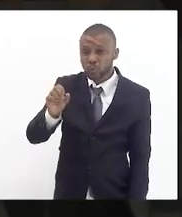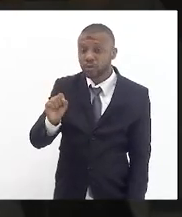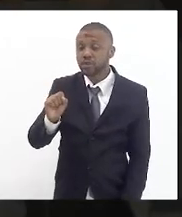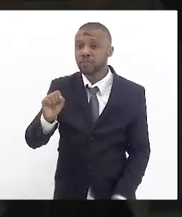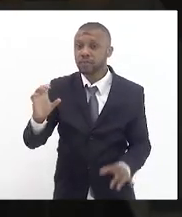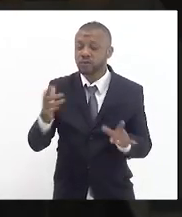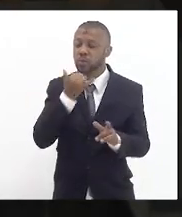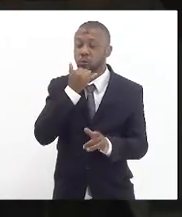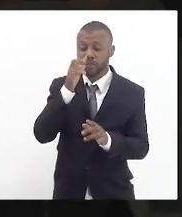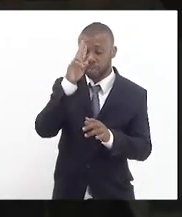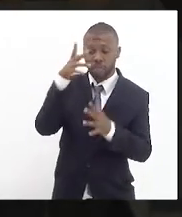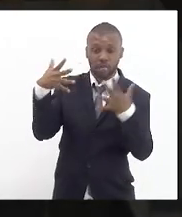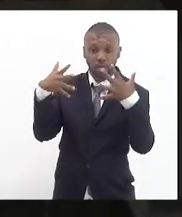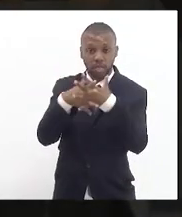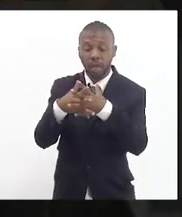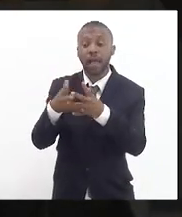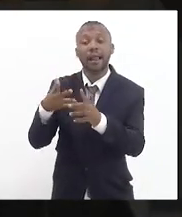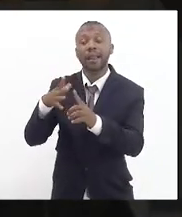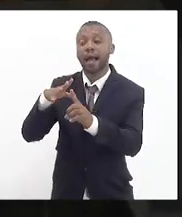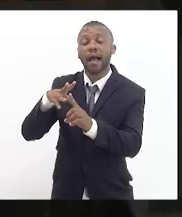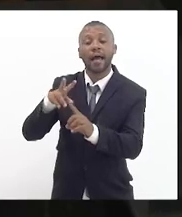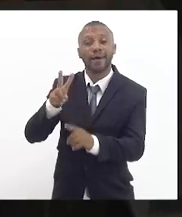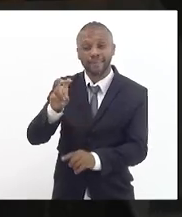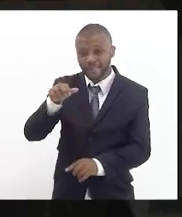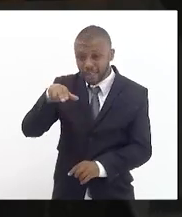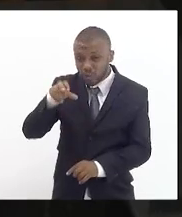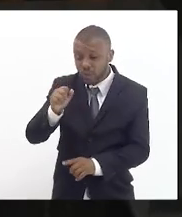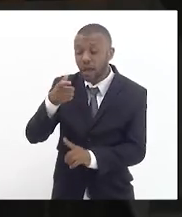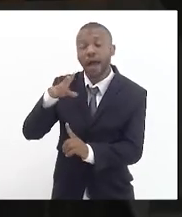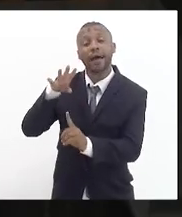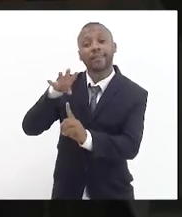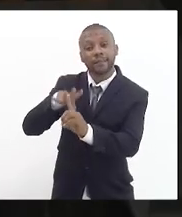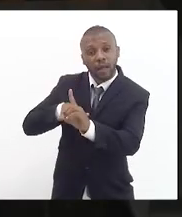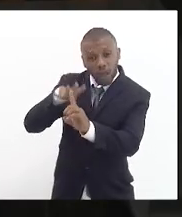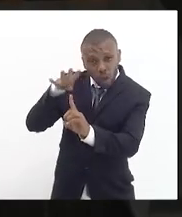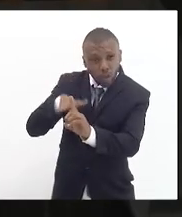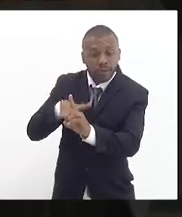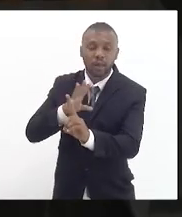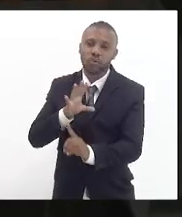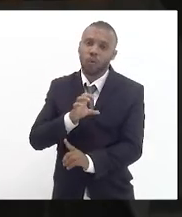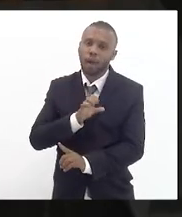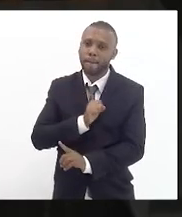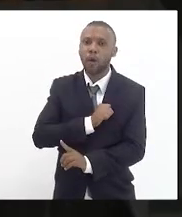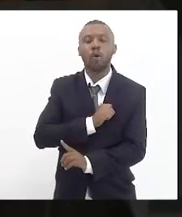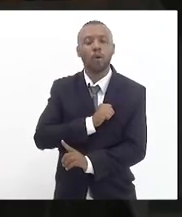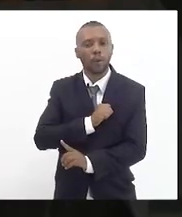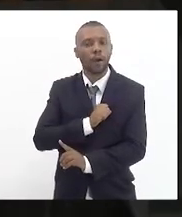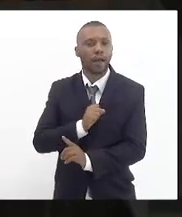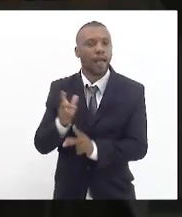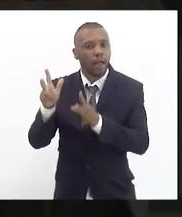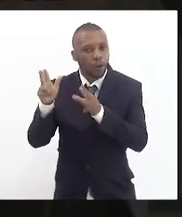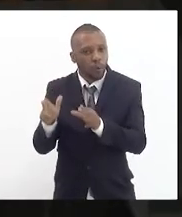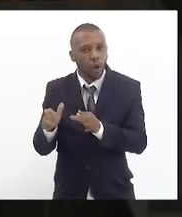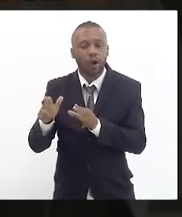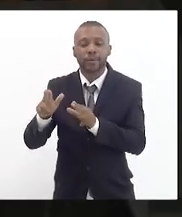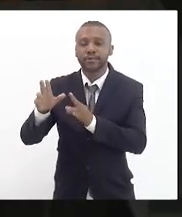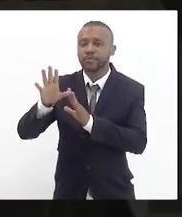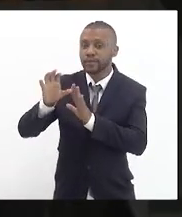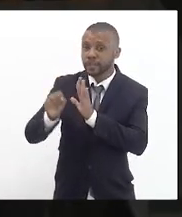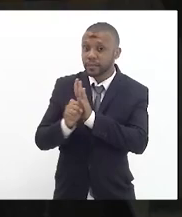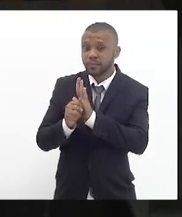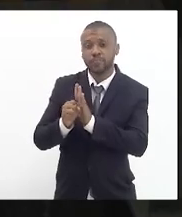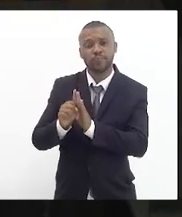orixá para Desculpe é a deusa do amor tanto é que o símbolo de Vênus